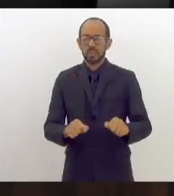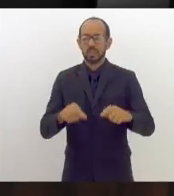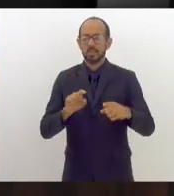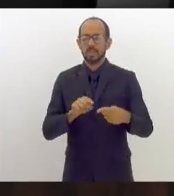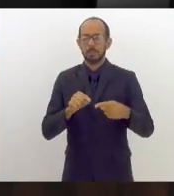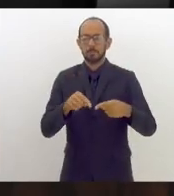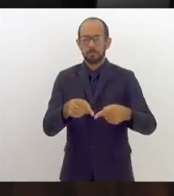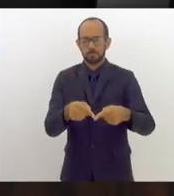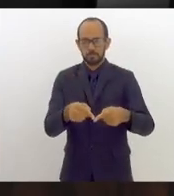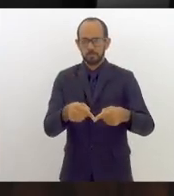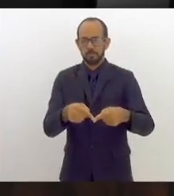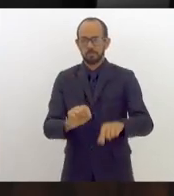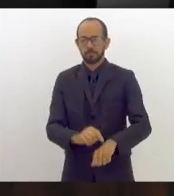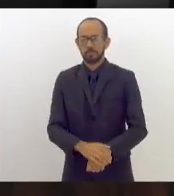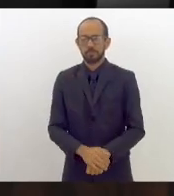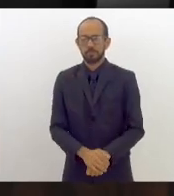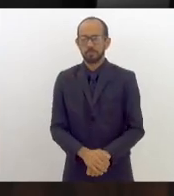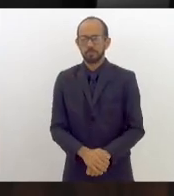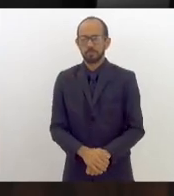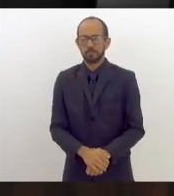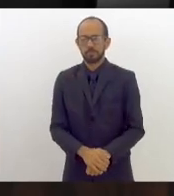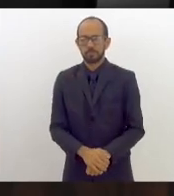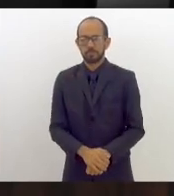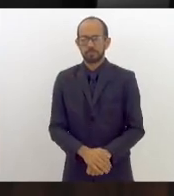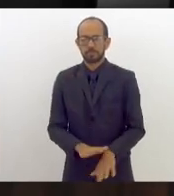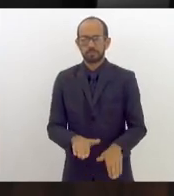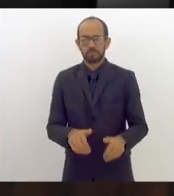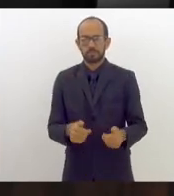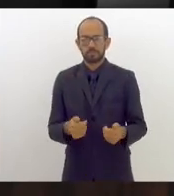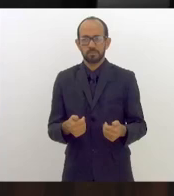missão quero cumprimentar